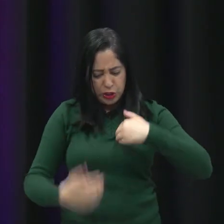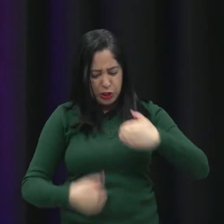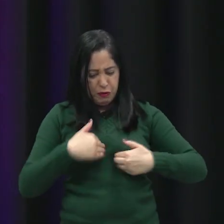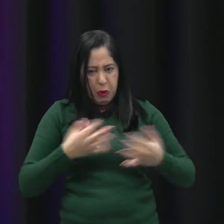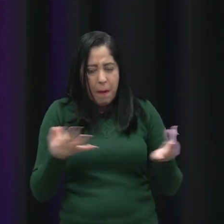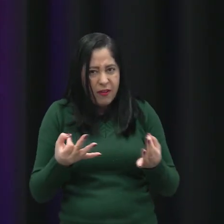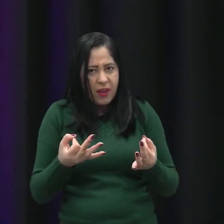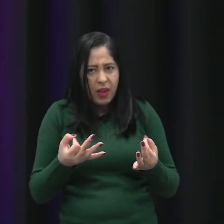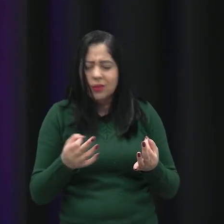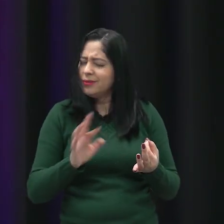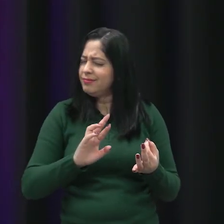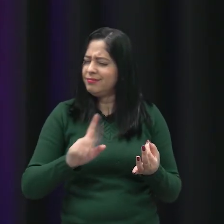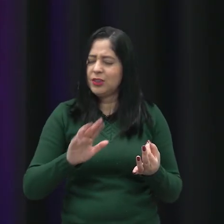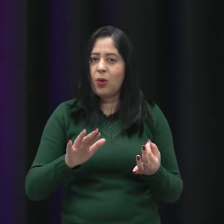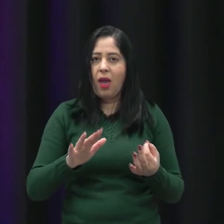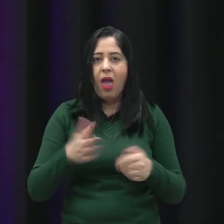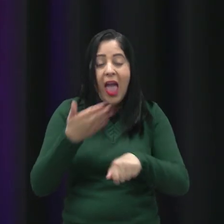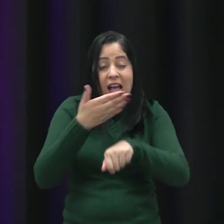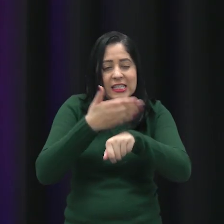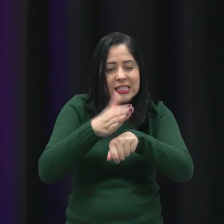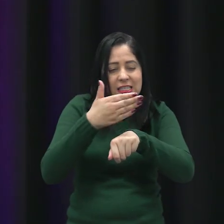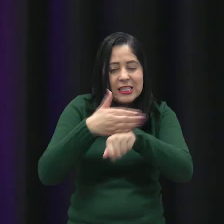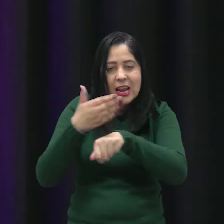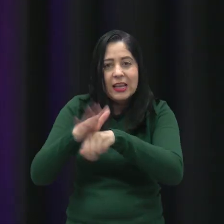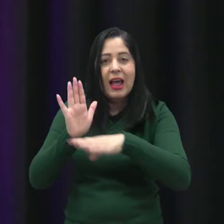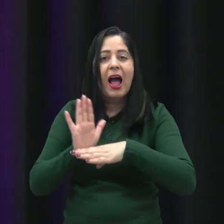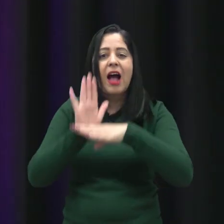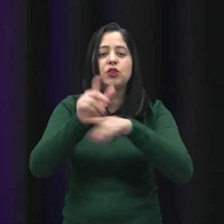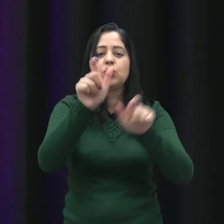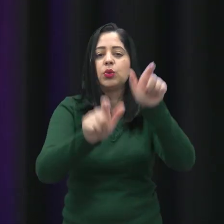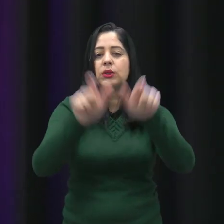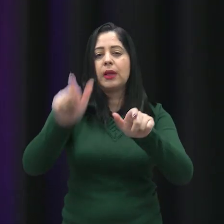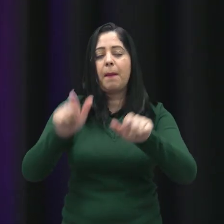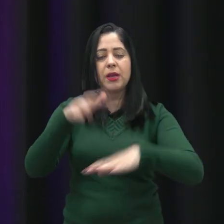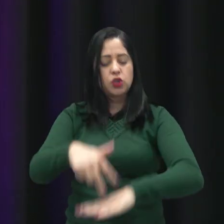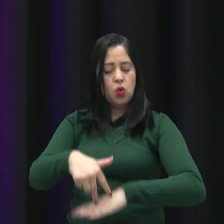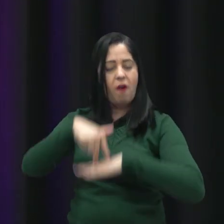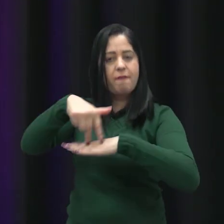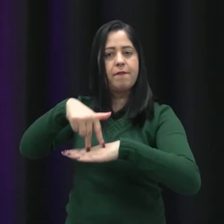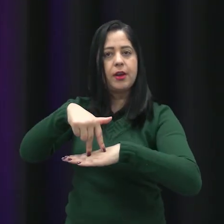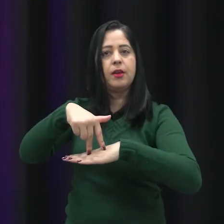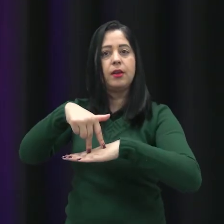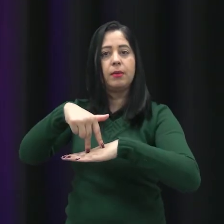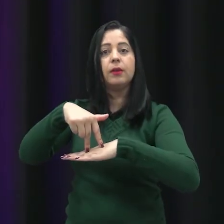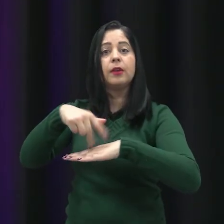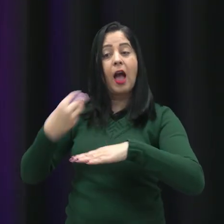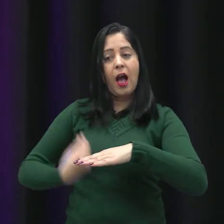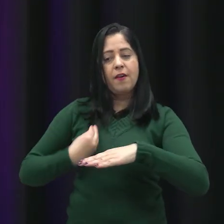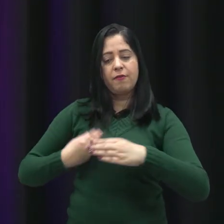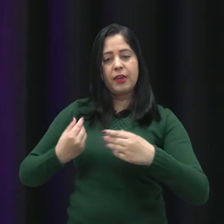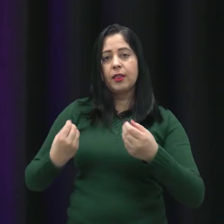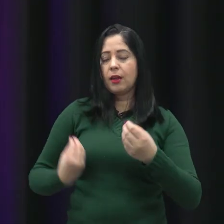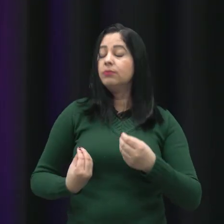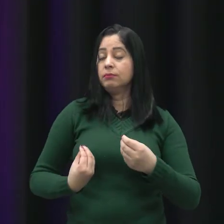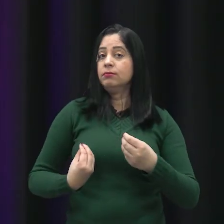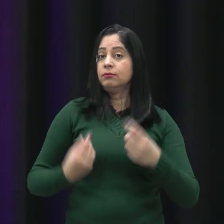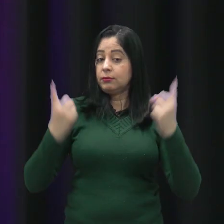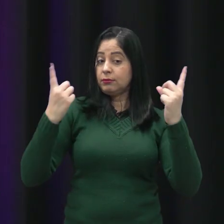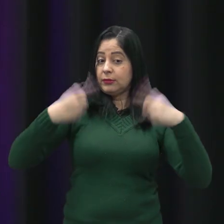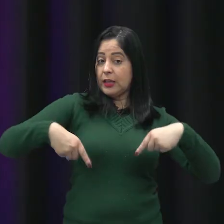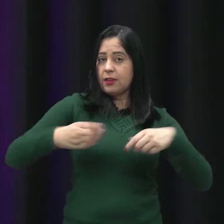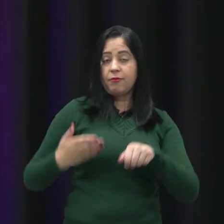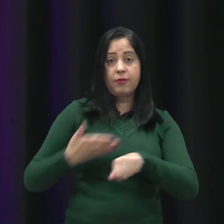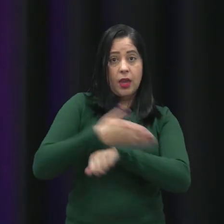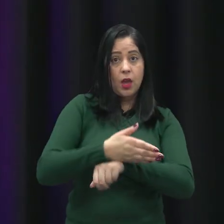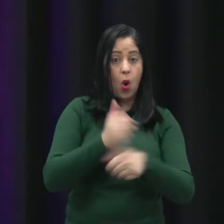vai muito além do aspecto físico. Ela é o caminho para a formação de pessoas resilientes, conscientes e preparadas para os